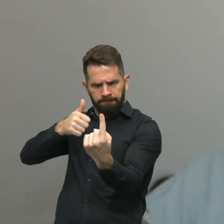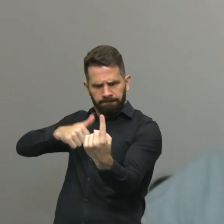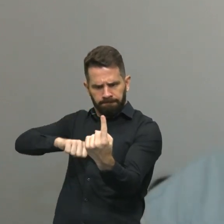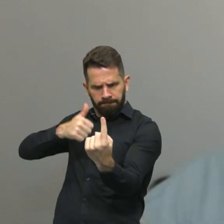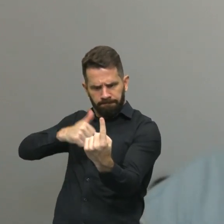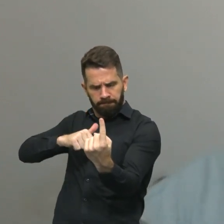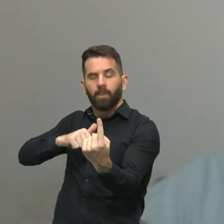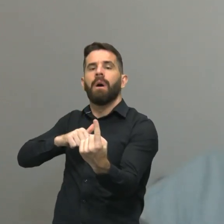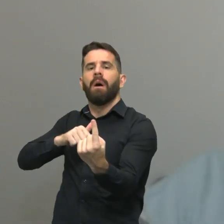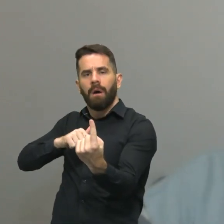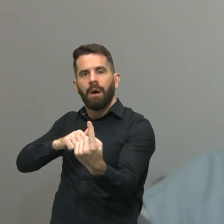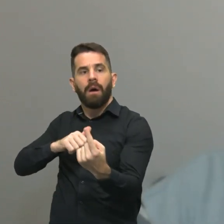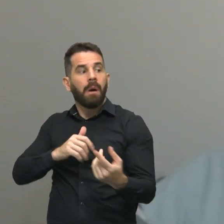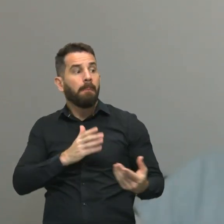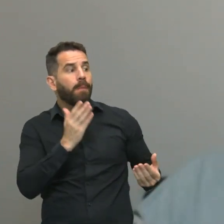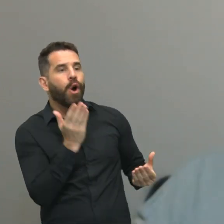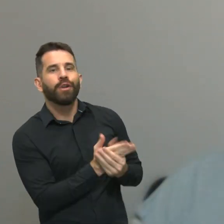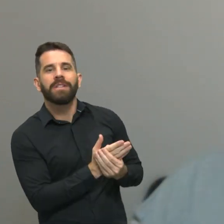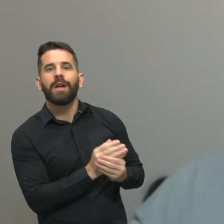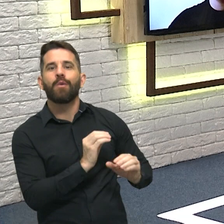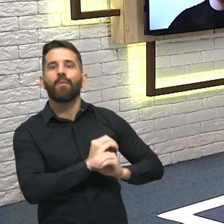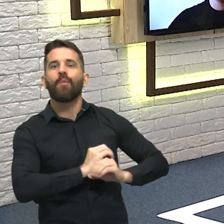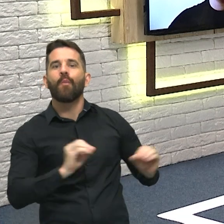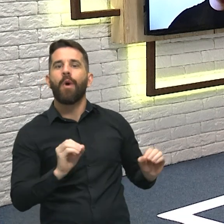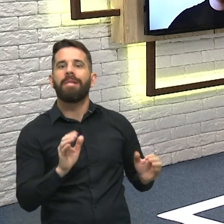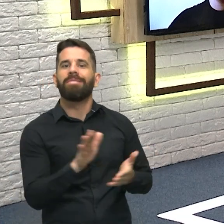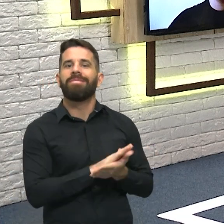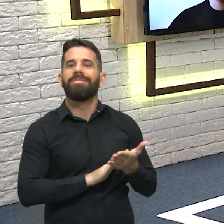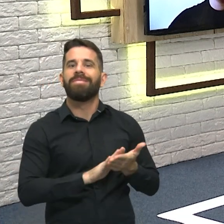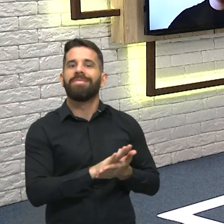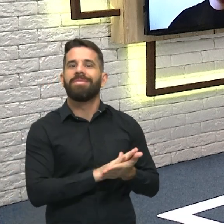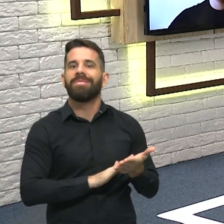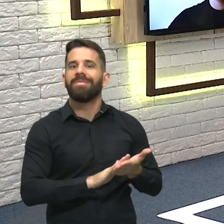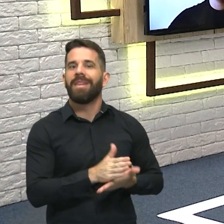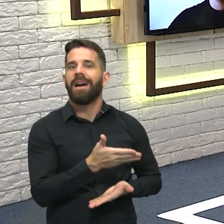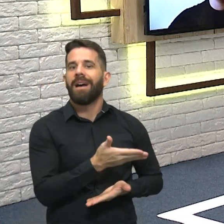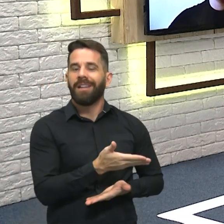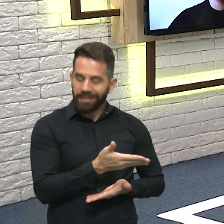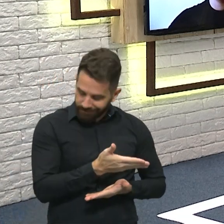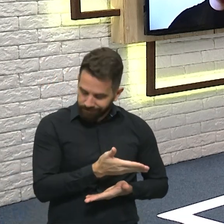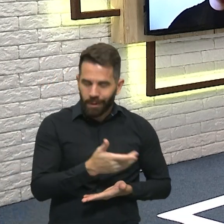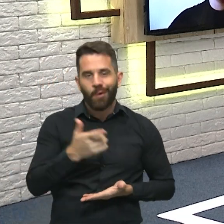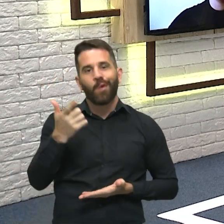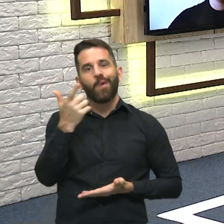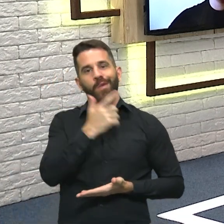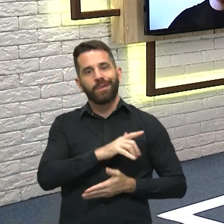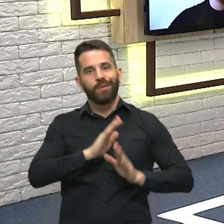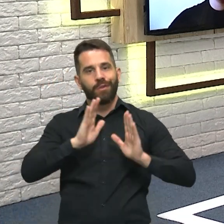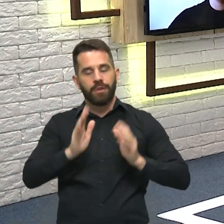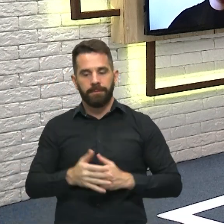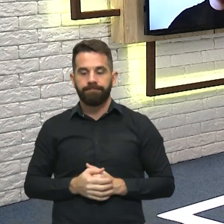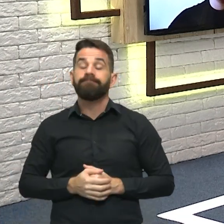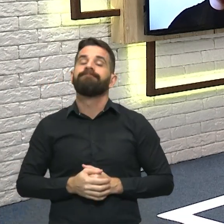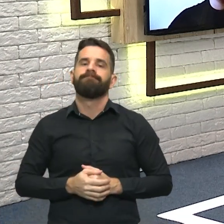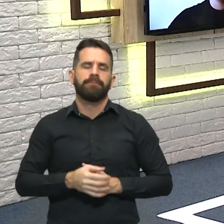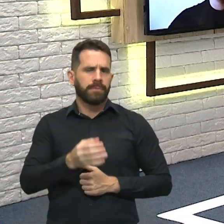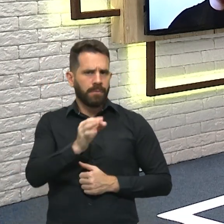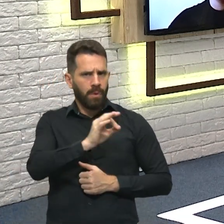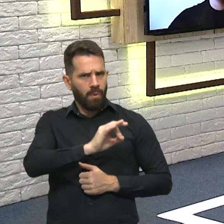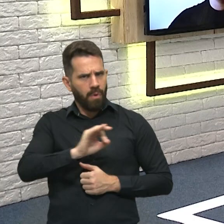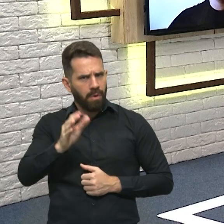dessa natureza tramitando na universidade. Que bom saber dessa nova realidade, né, professor? Porque a gente sabe que nesse processo inicial